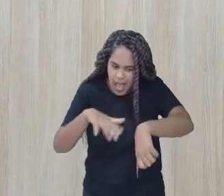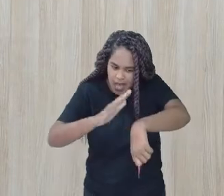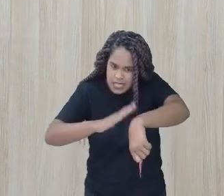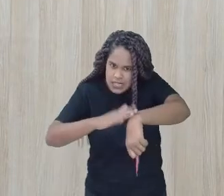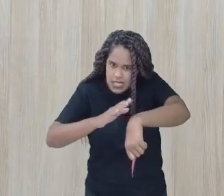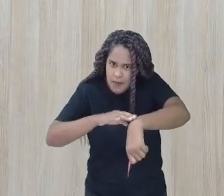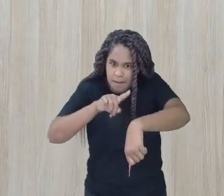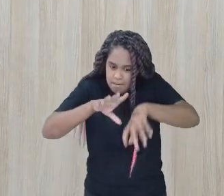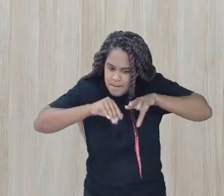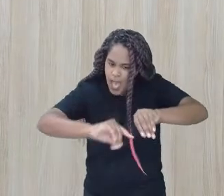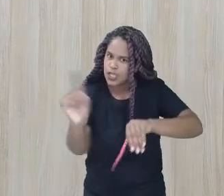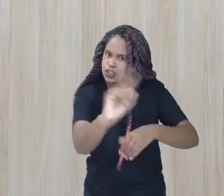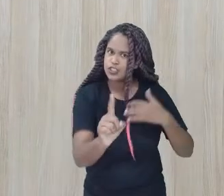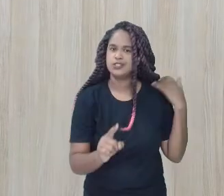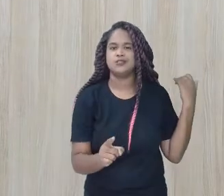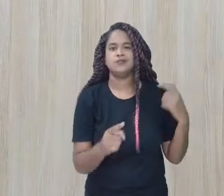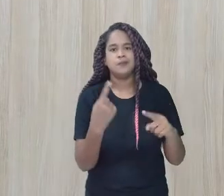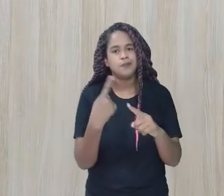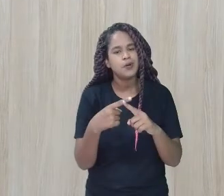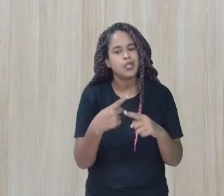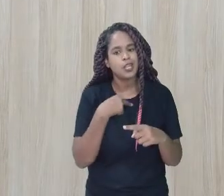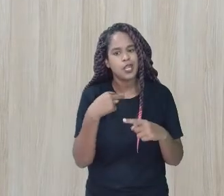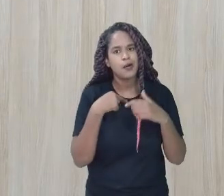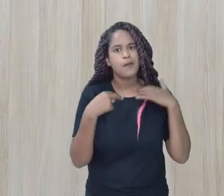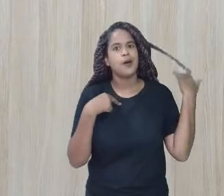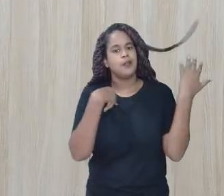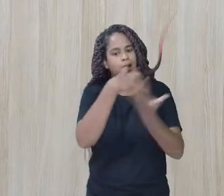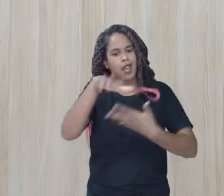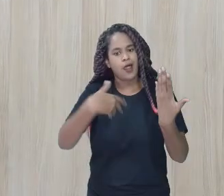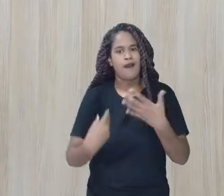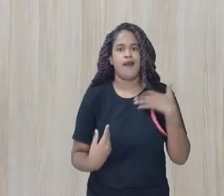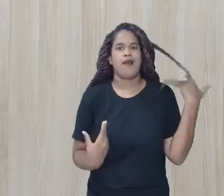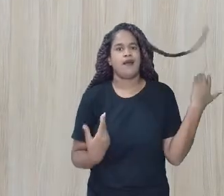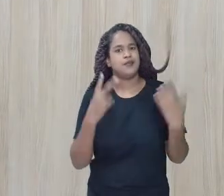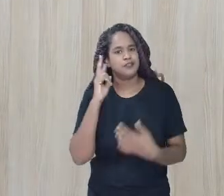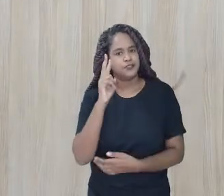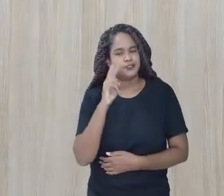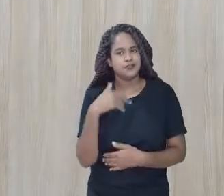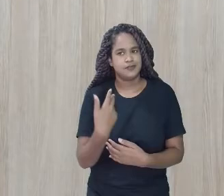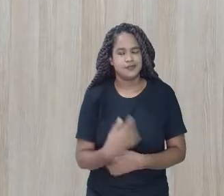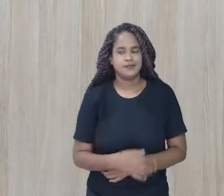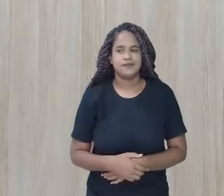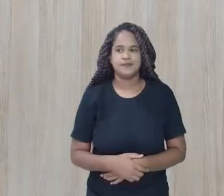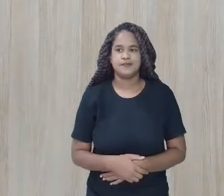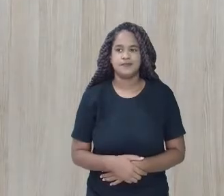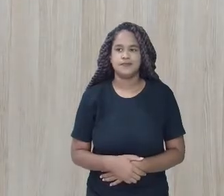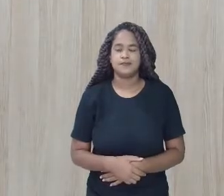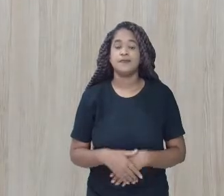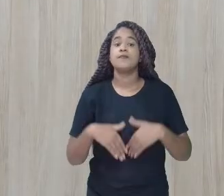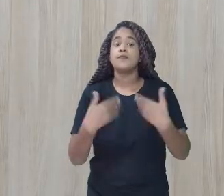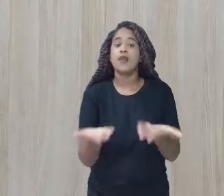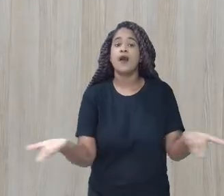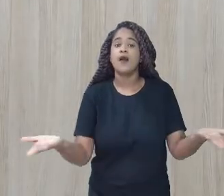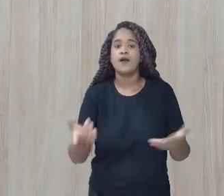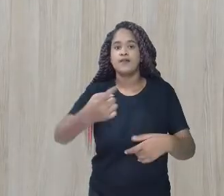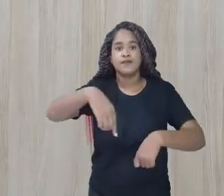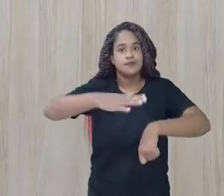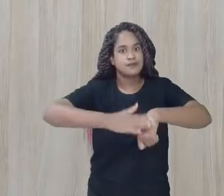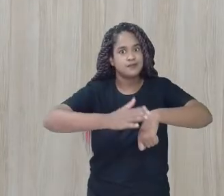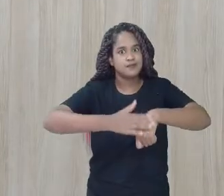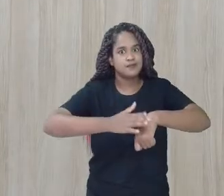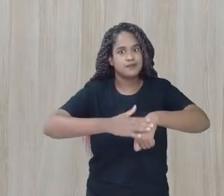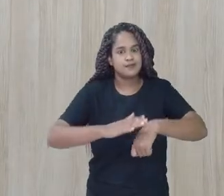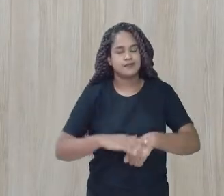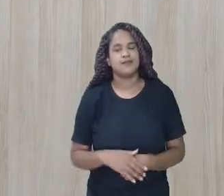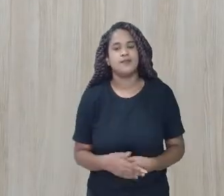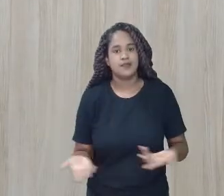ser que você se perca aí na narrativa. Então, não façam isso, tá certo? E agora é a vez de vocês. A nossa aula